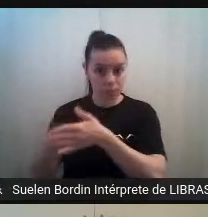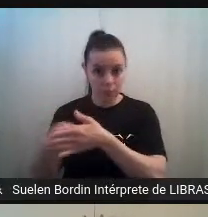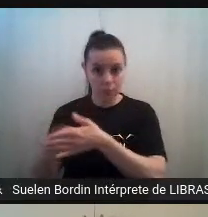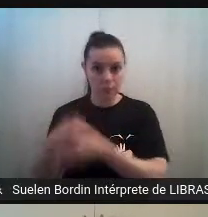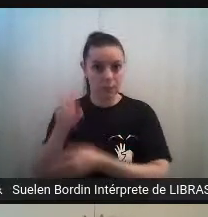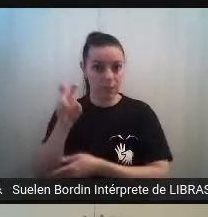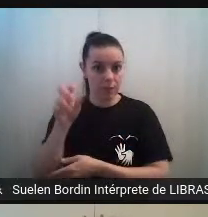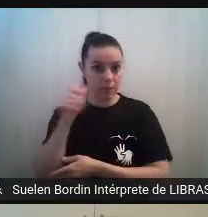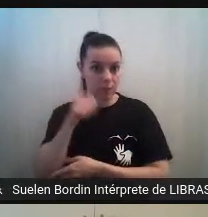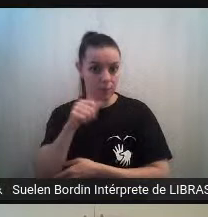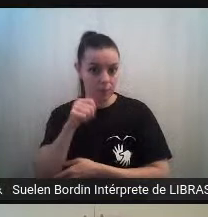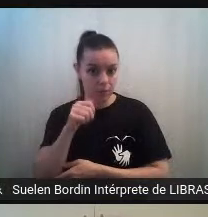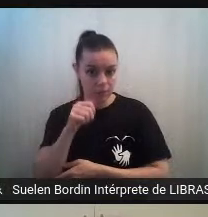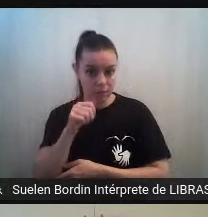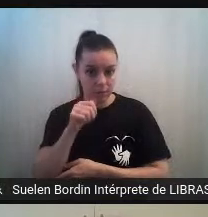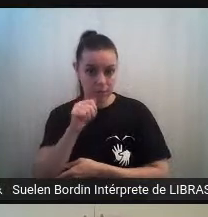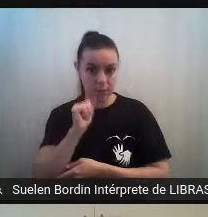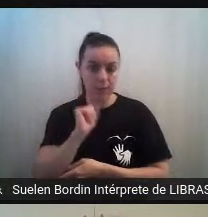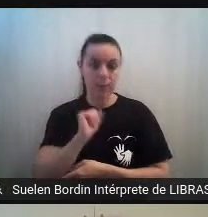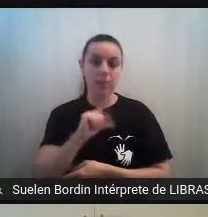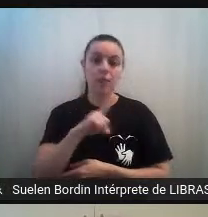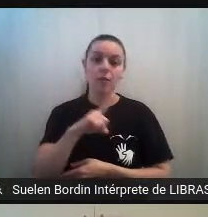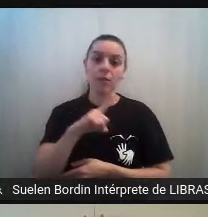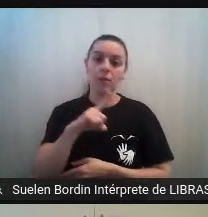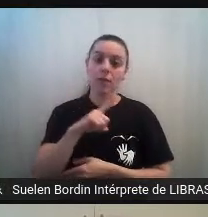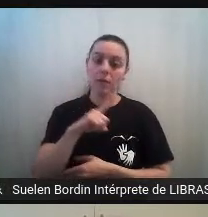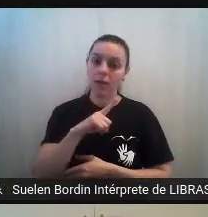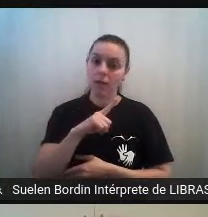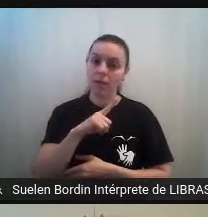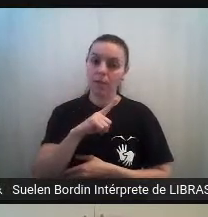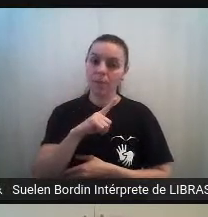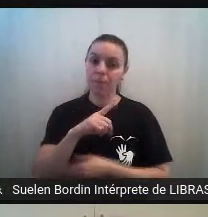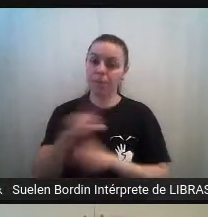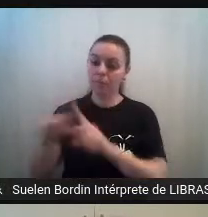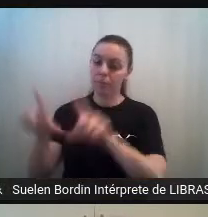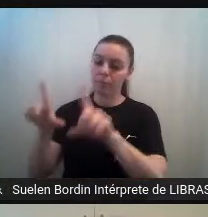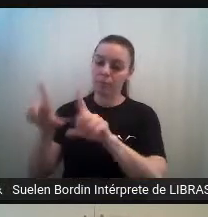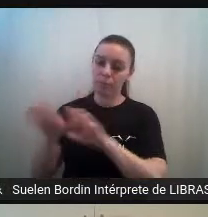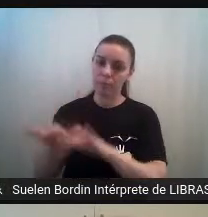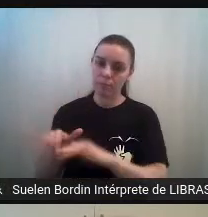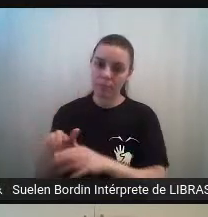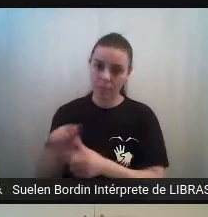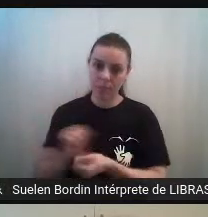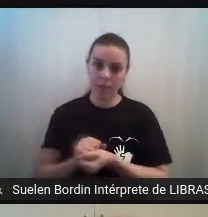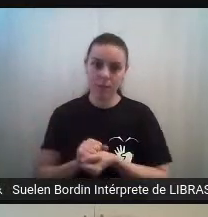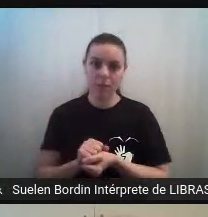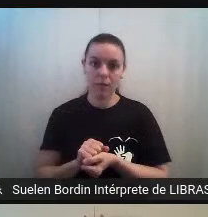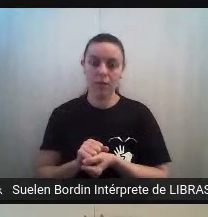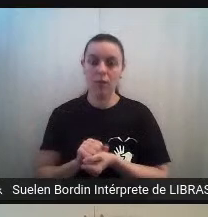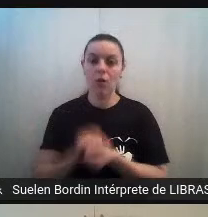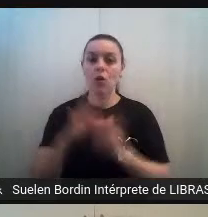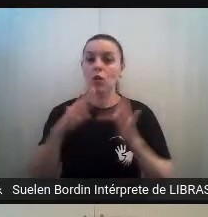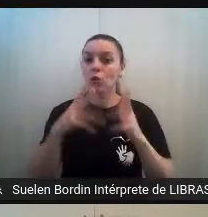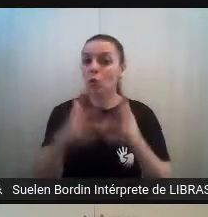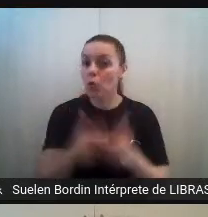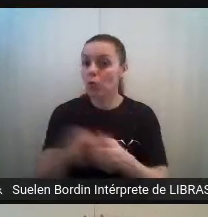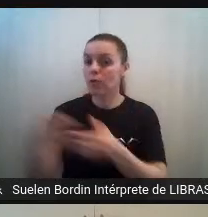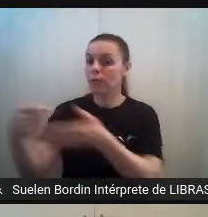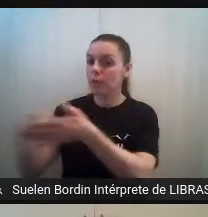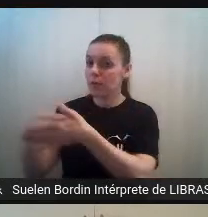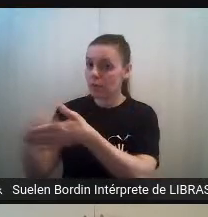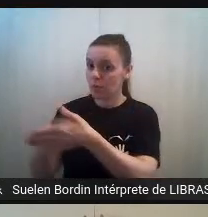essas perguntas que vocês passem para a gente através do chat. São todas as perguntas vão ser via chat, né,